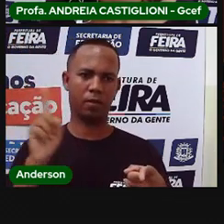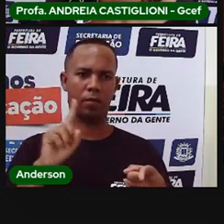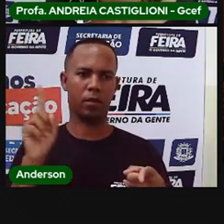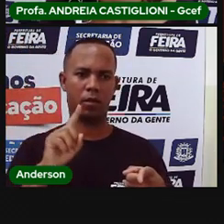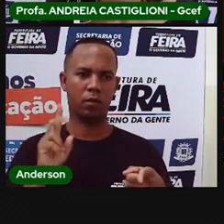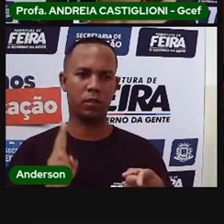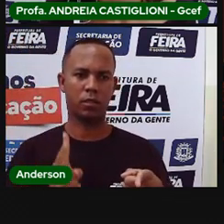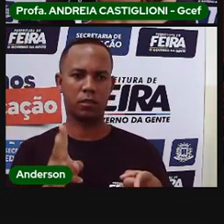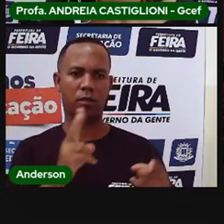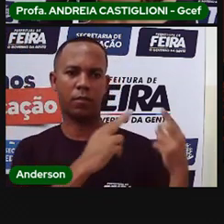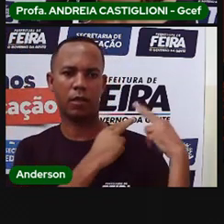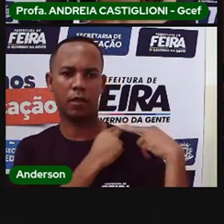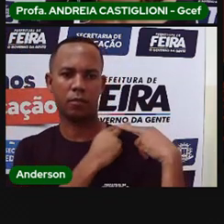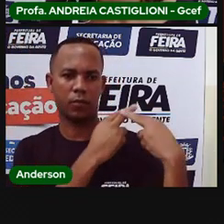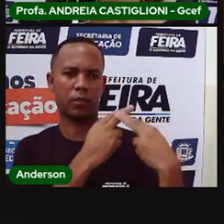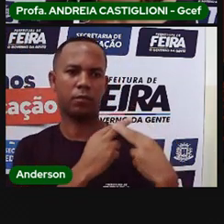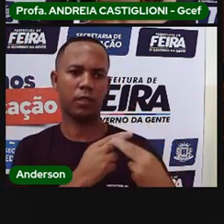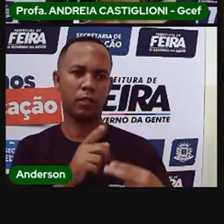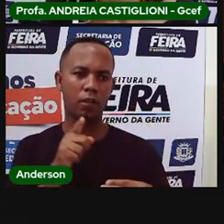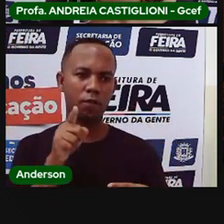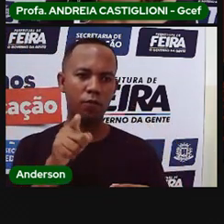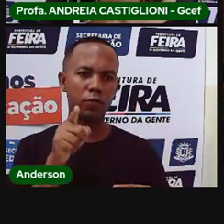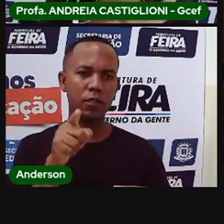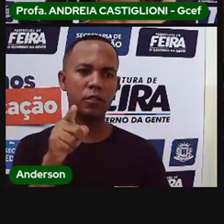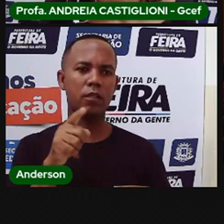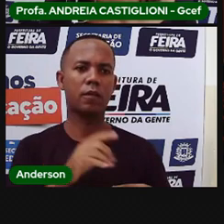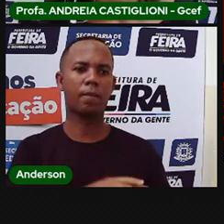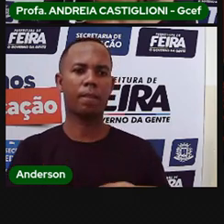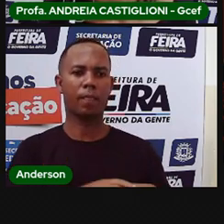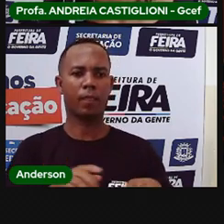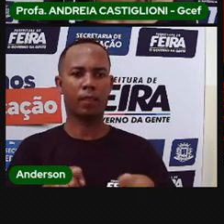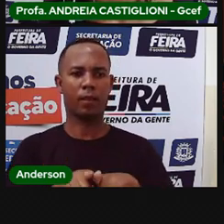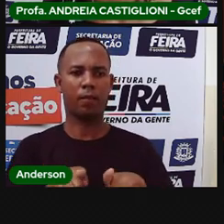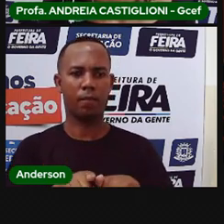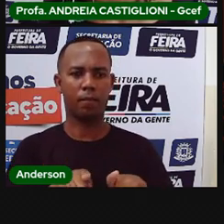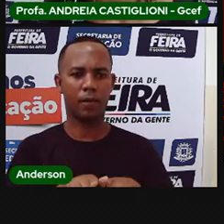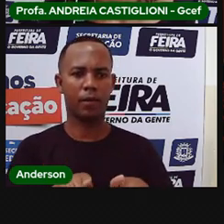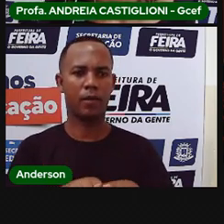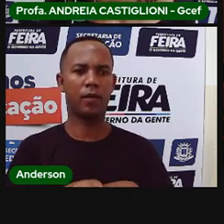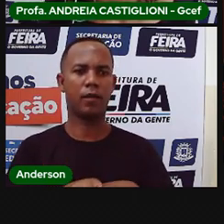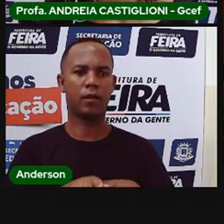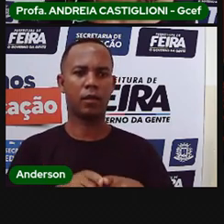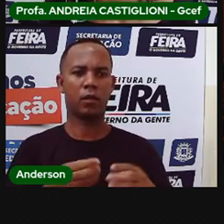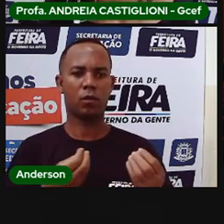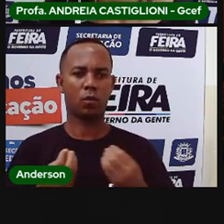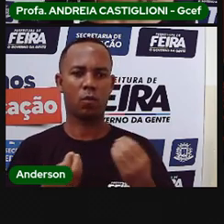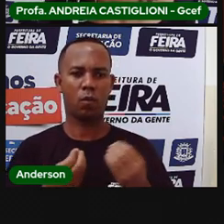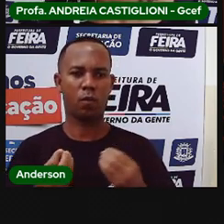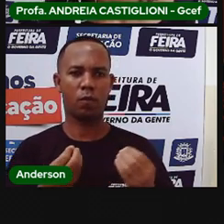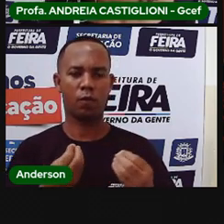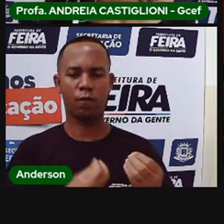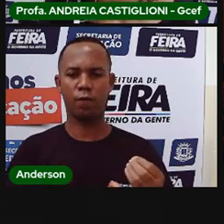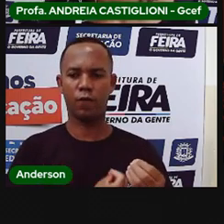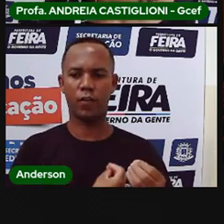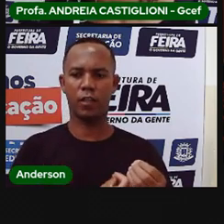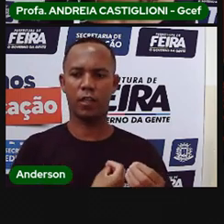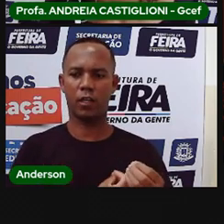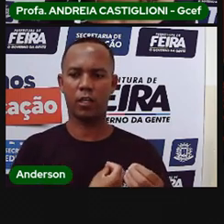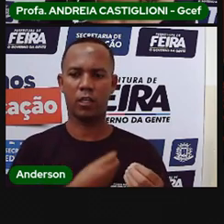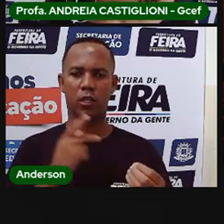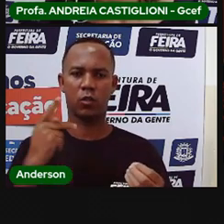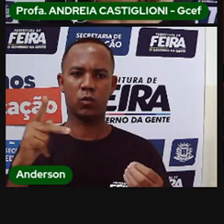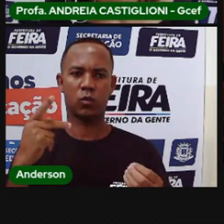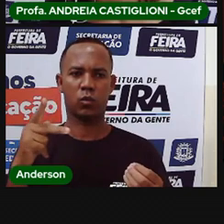suas responsabilidades, assumir as suas potencialidades. Isso gera uma